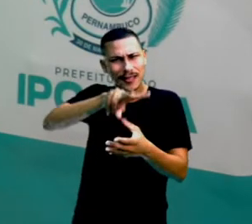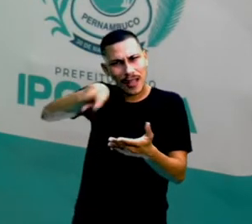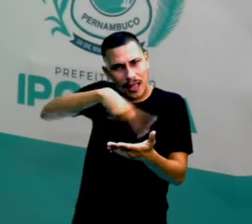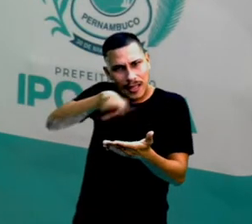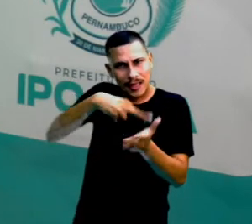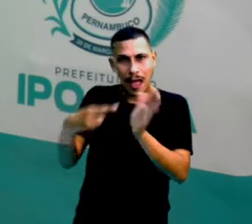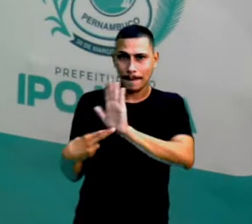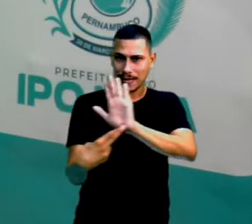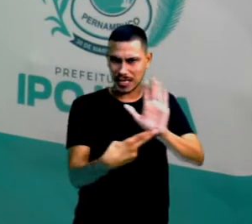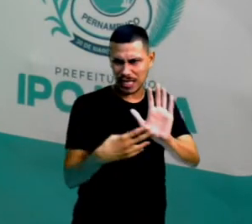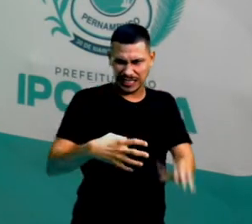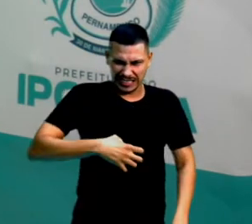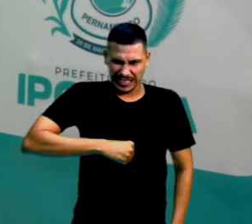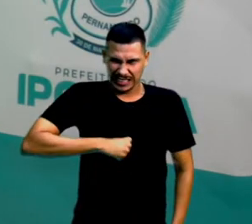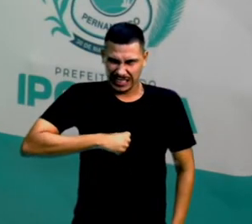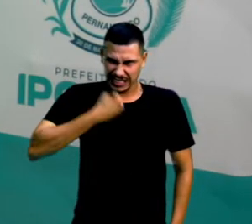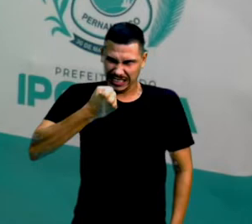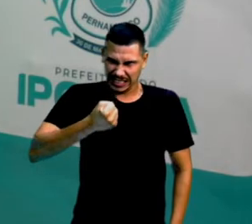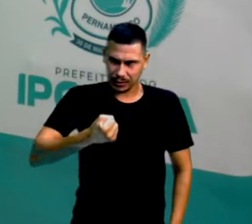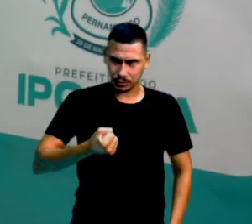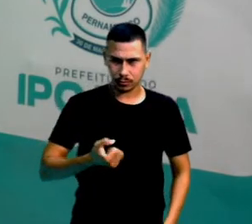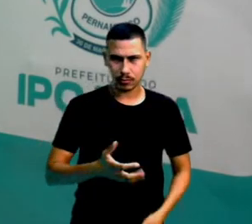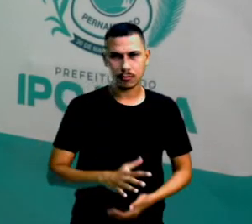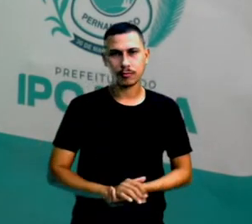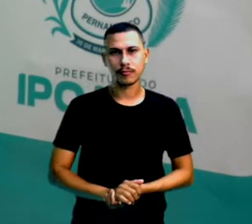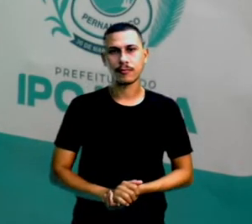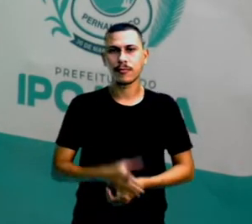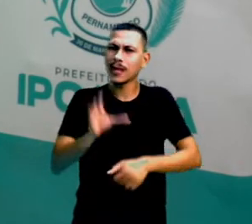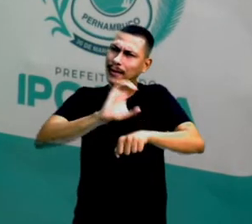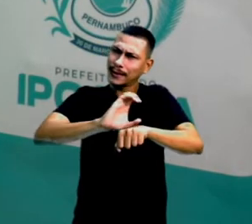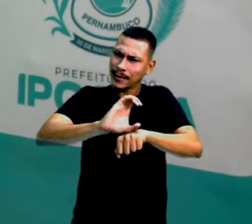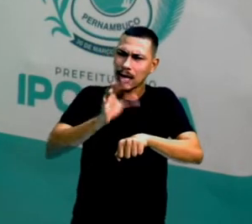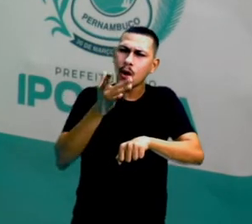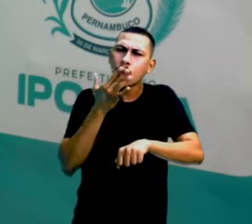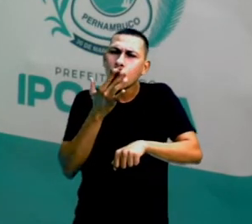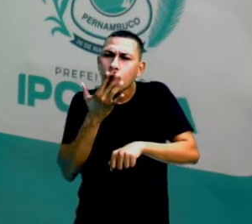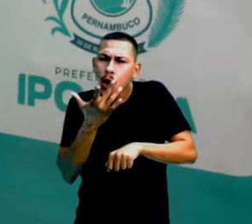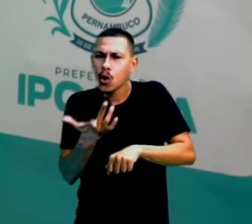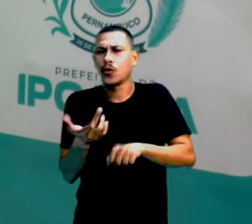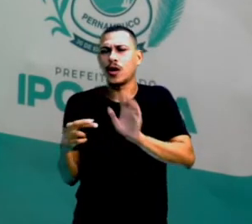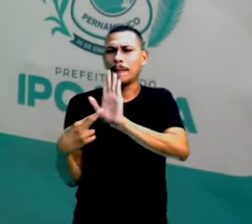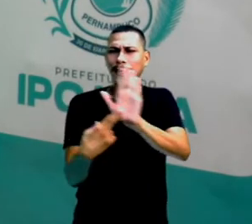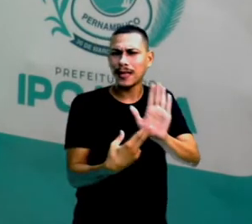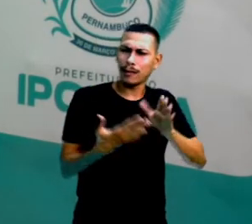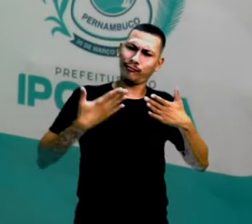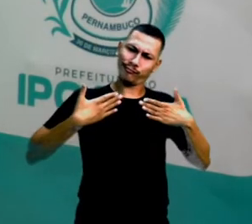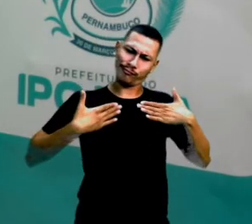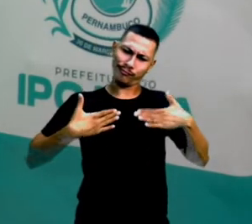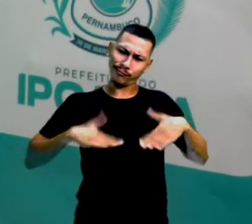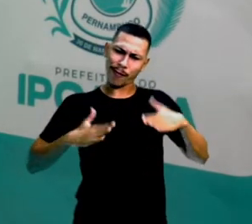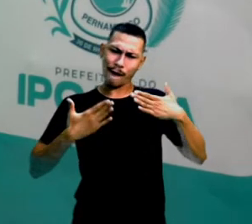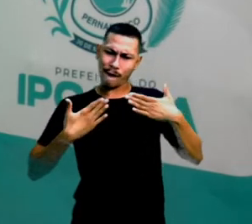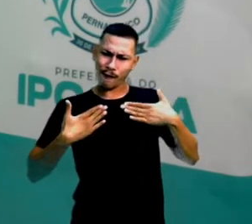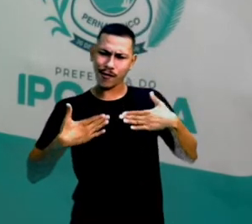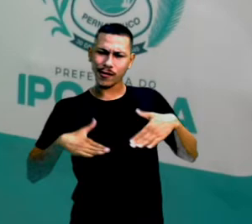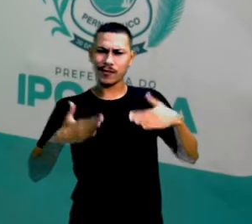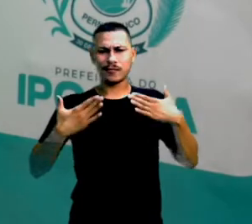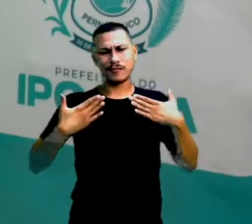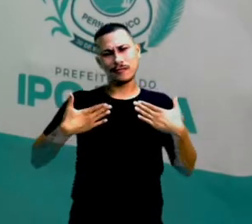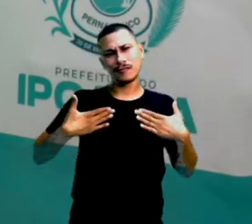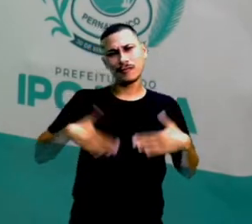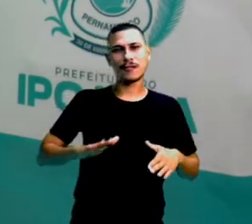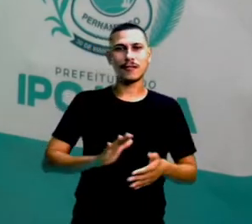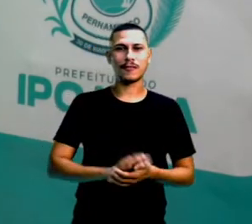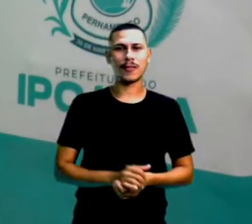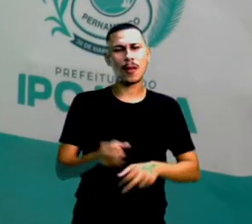representa a ira. E o cinza representa a tranquilidade, a calmaria.